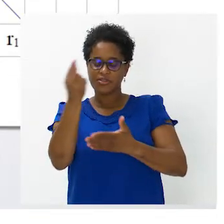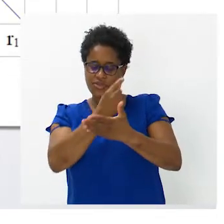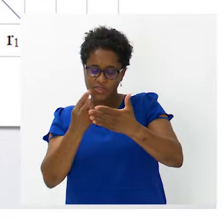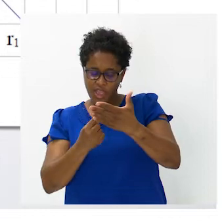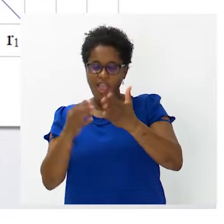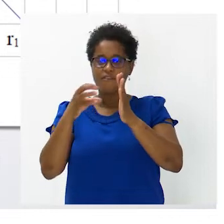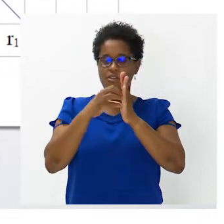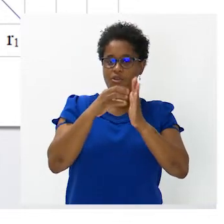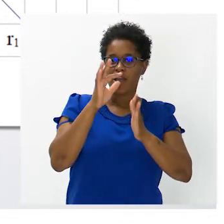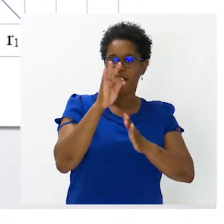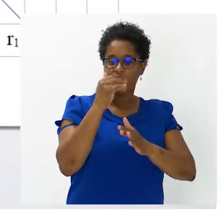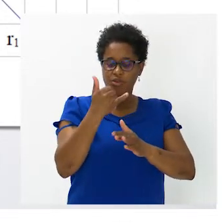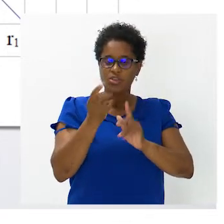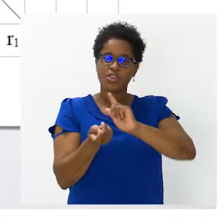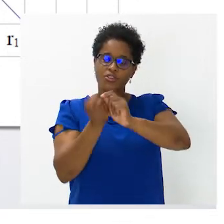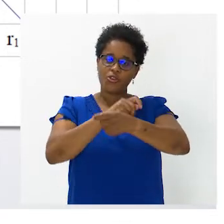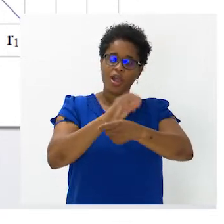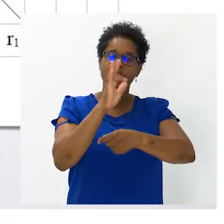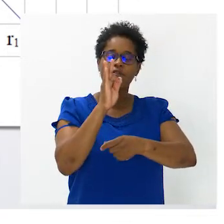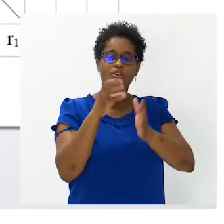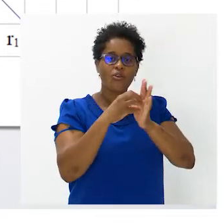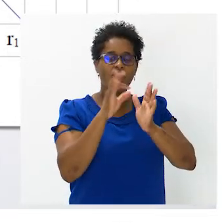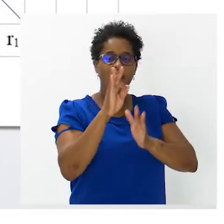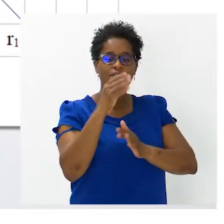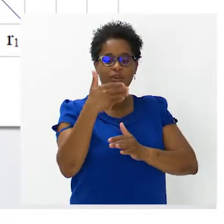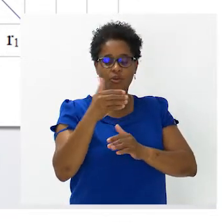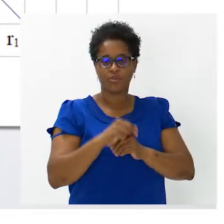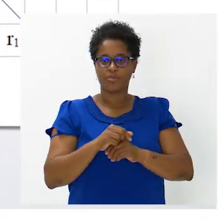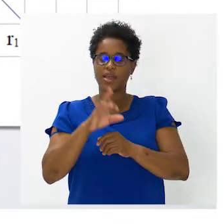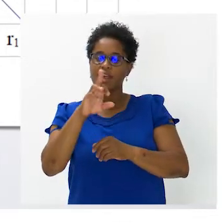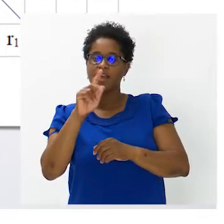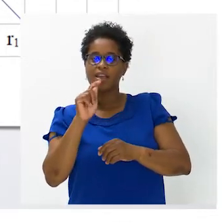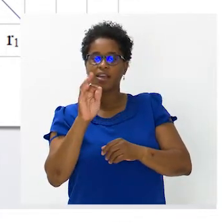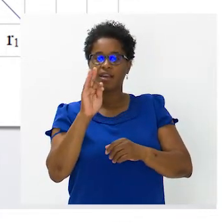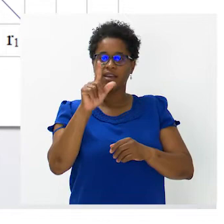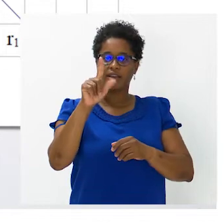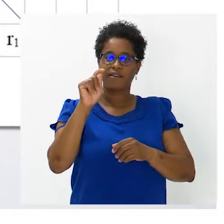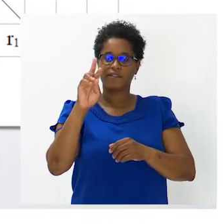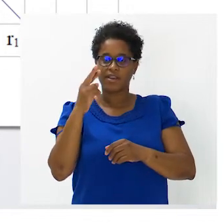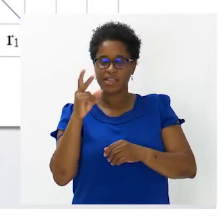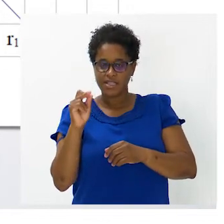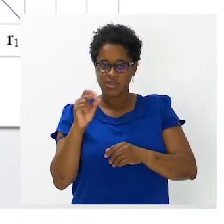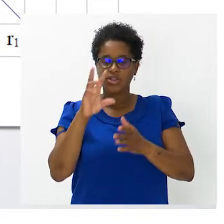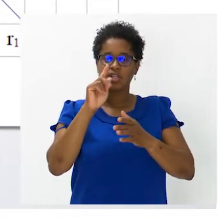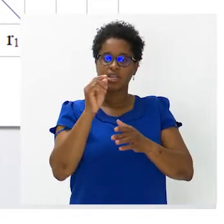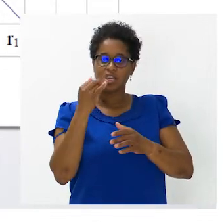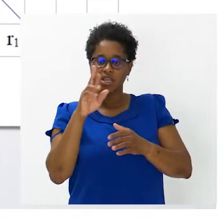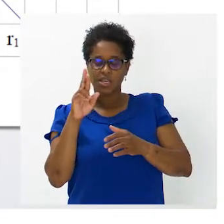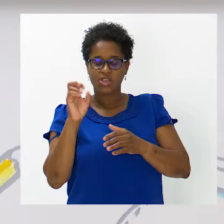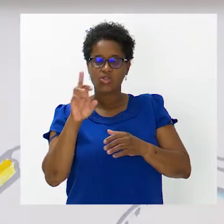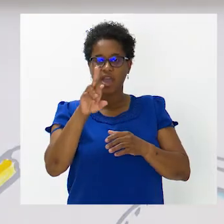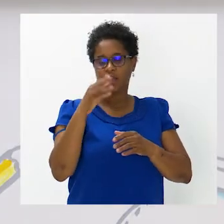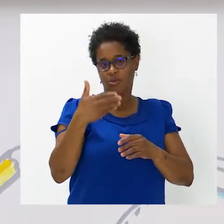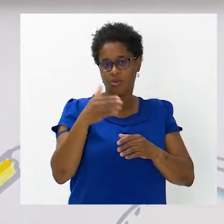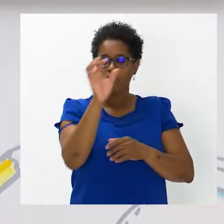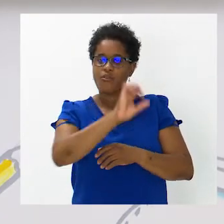a figura F2 transformada da figura F1 pela reflexão de eixo R, R1. Ou seja,